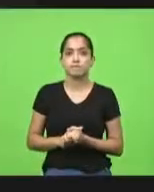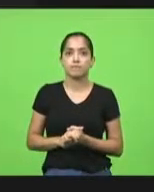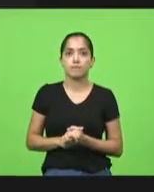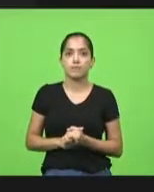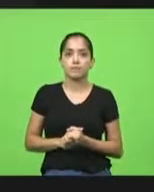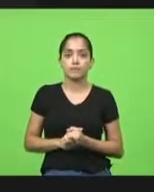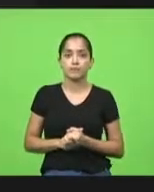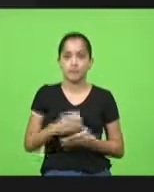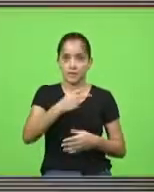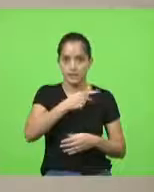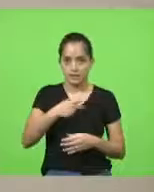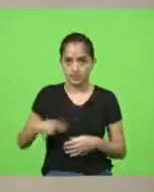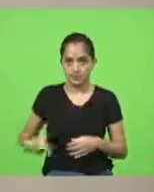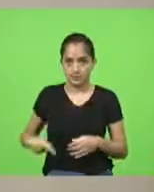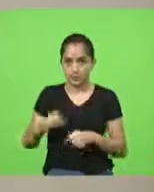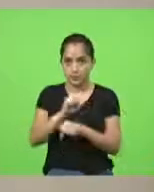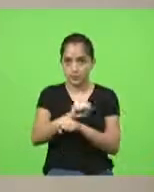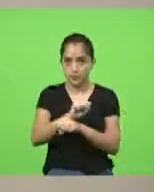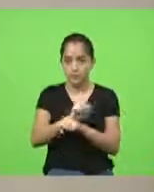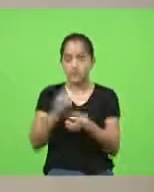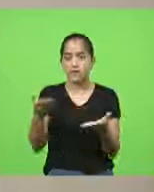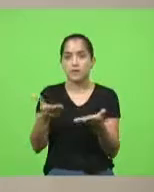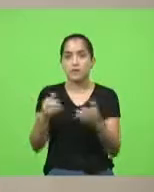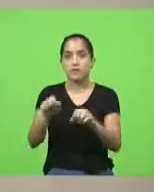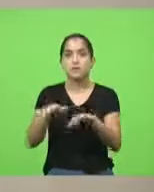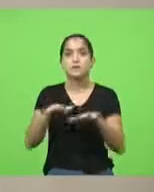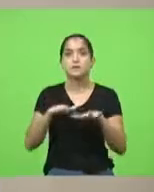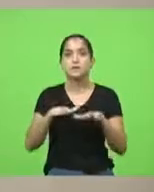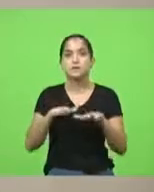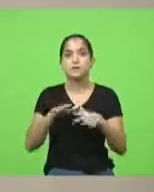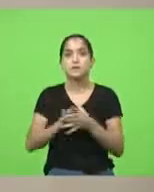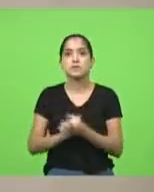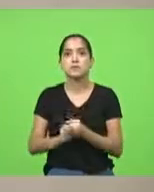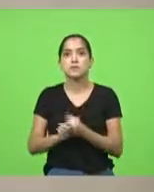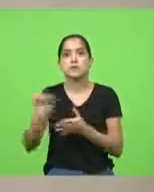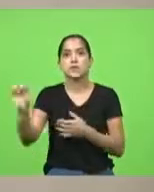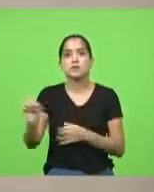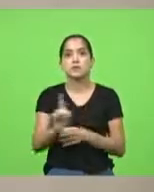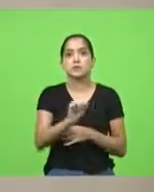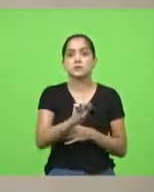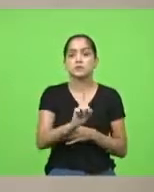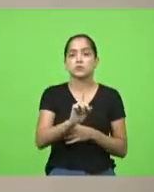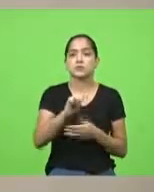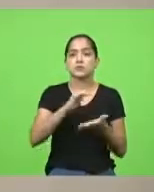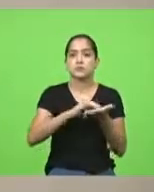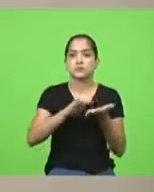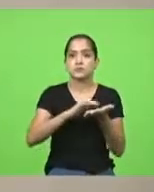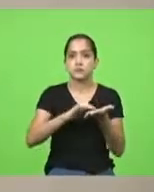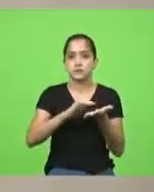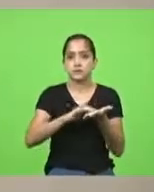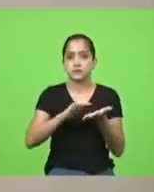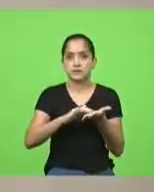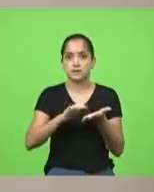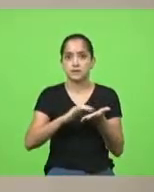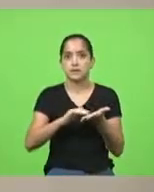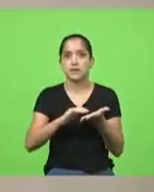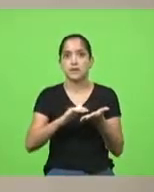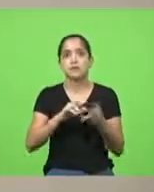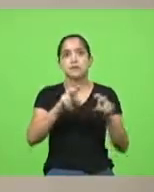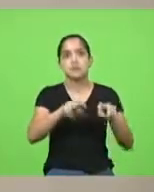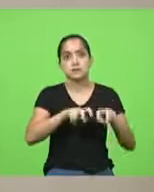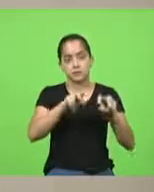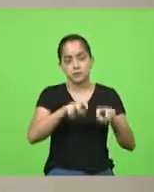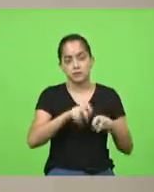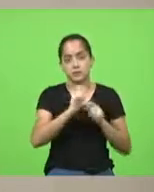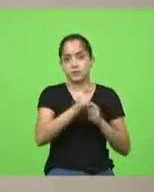Esta presidência suspende a presente sessão para que possamos ouvir Sua Excelência, o secretário de Estado da Agricultura, da Pesca